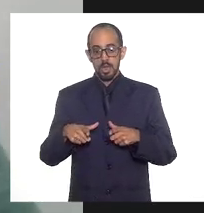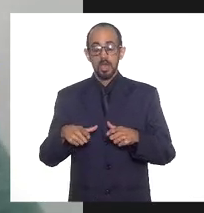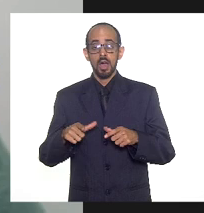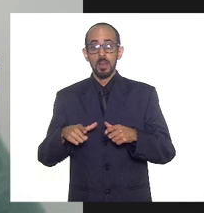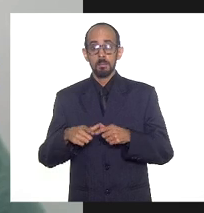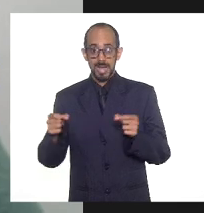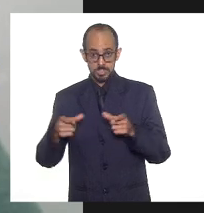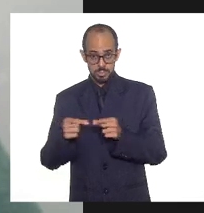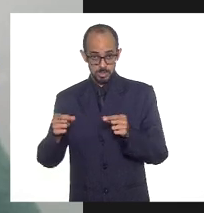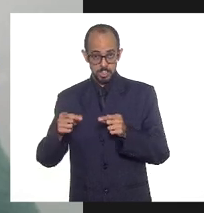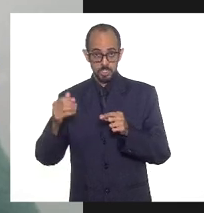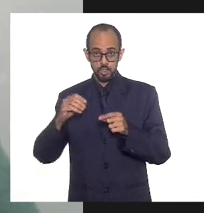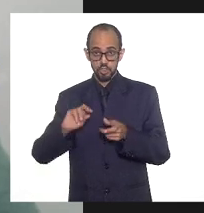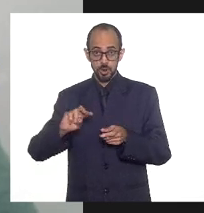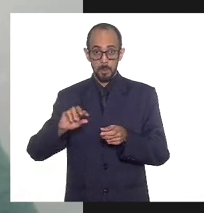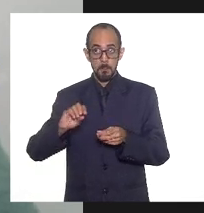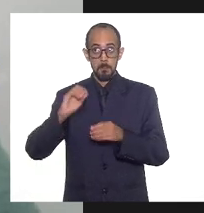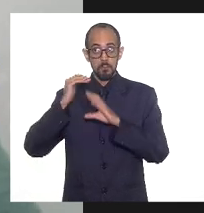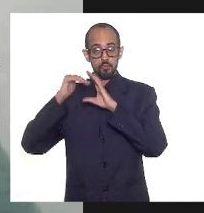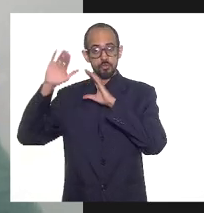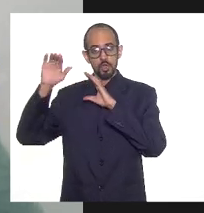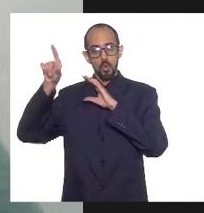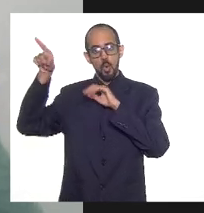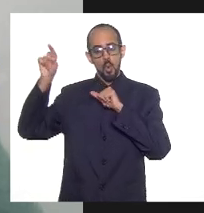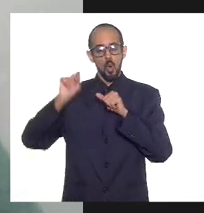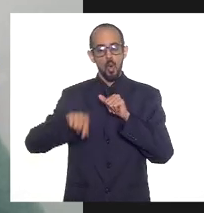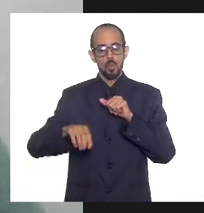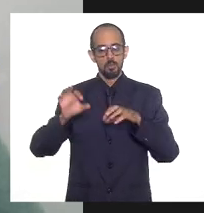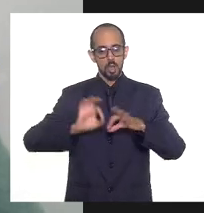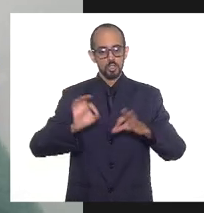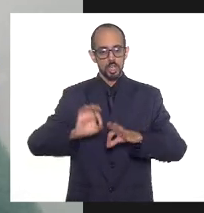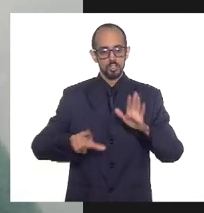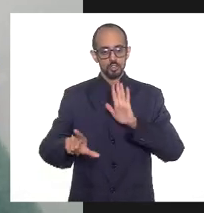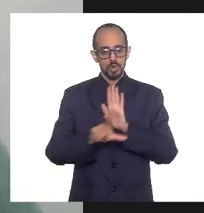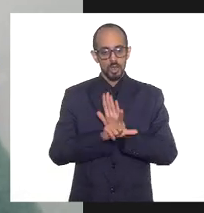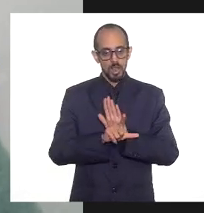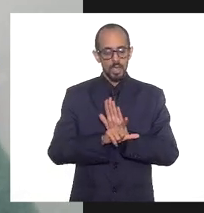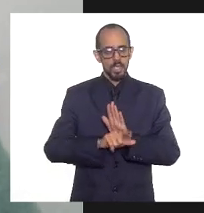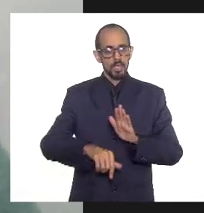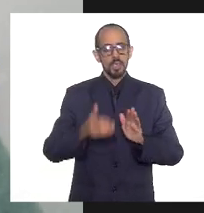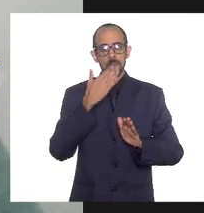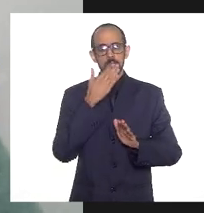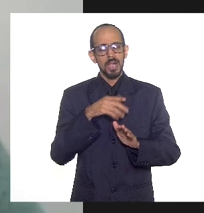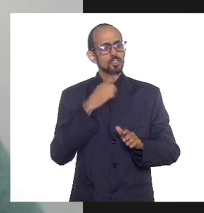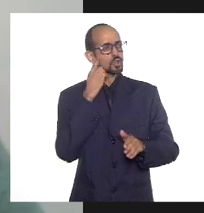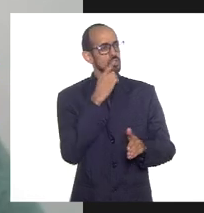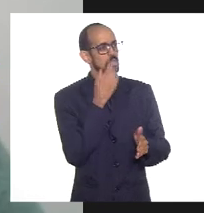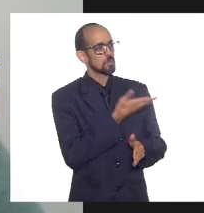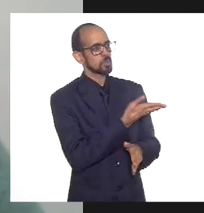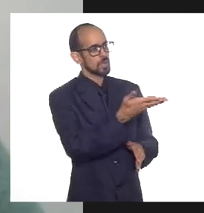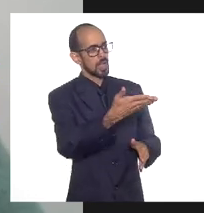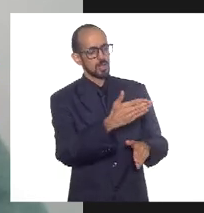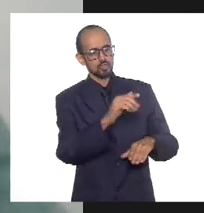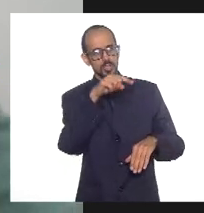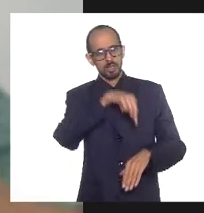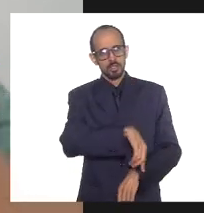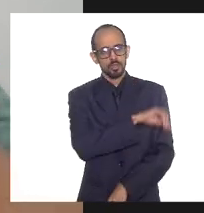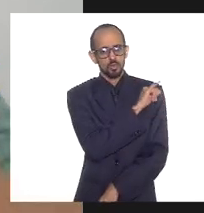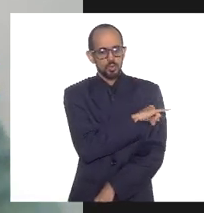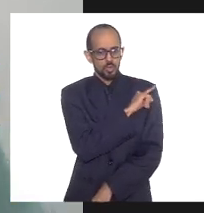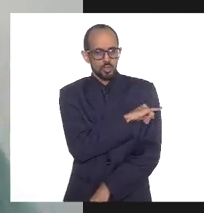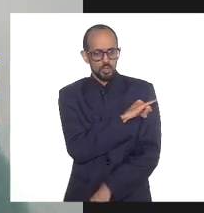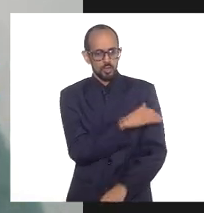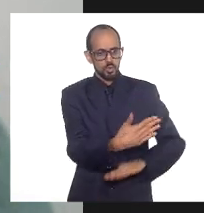todos os deputados do Rio que pudessem ajudar, fazendo aí um lobby junto aos deputados federais da bancada do